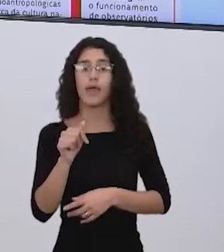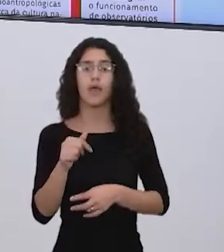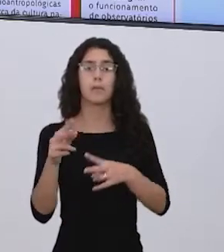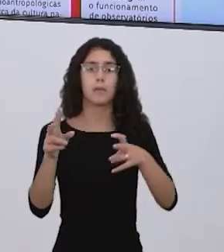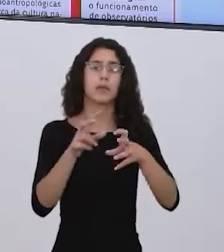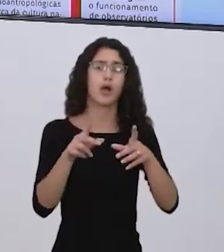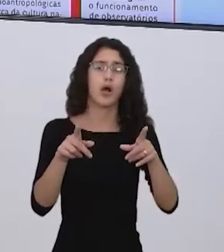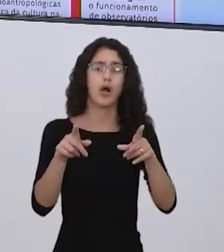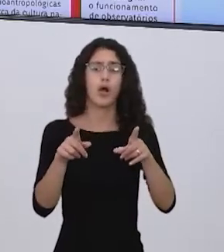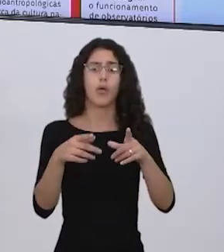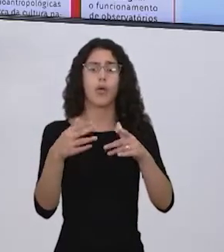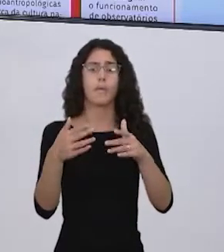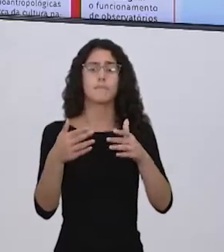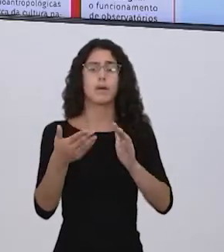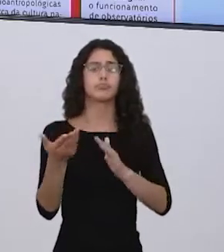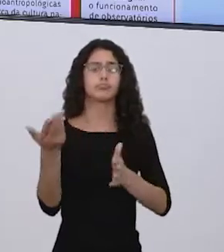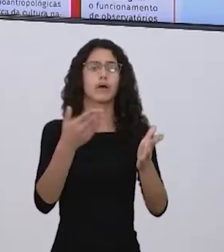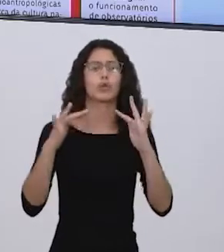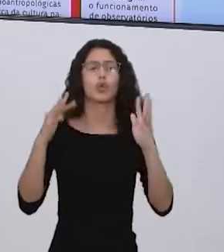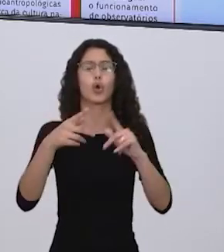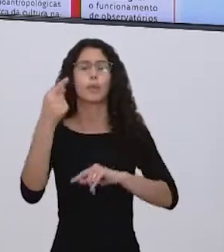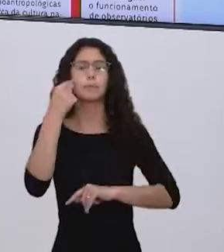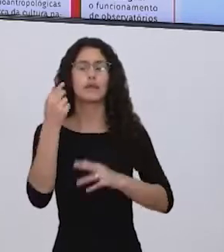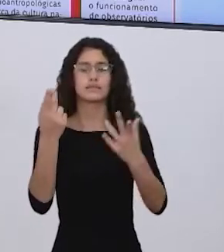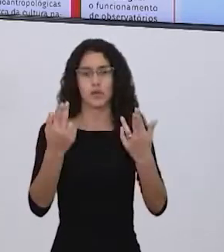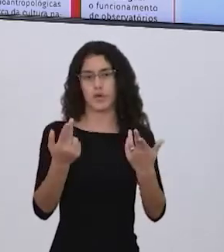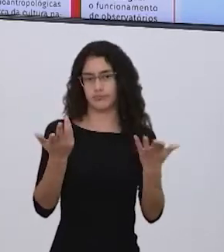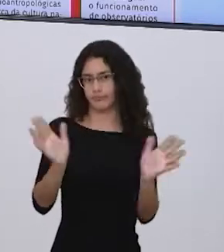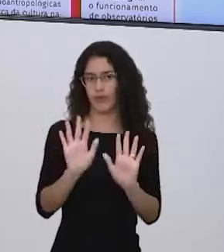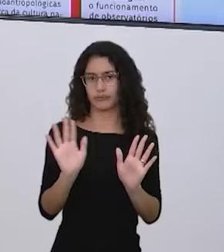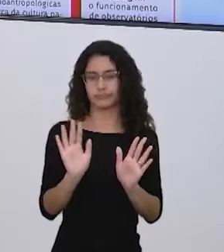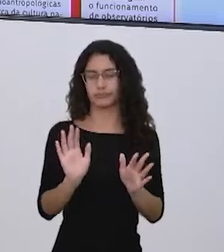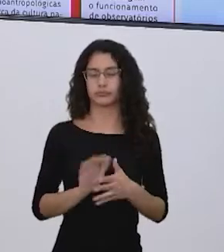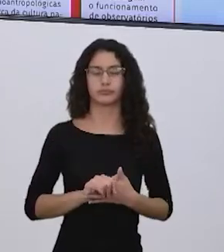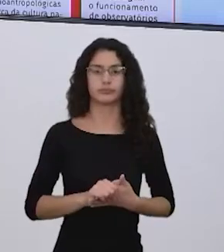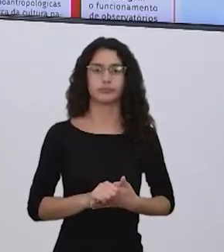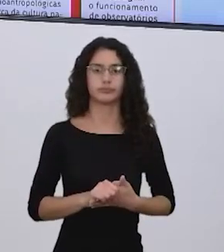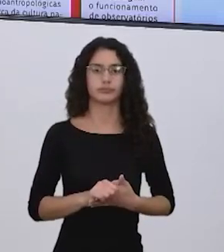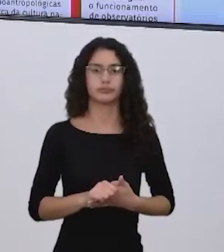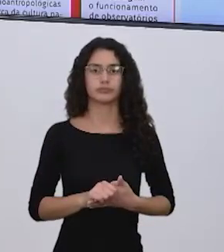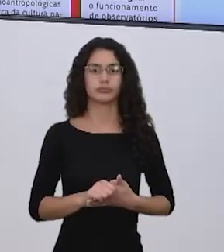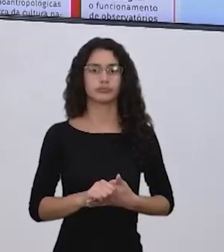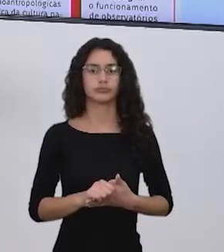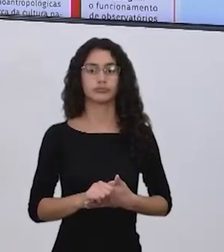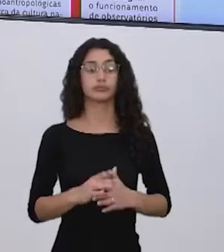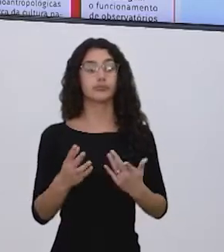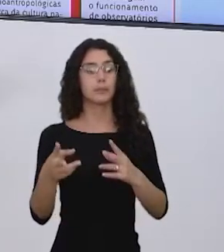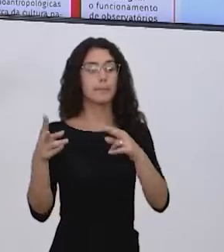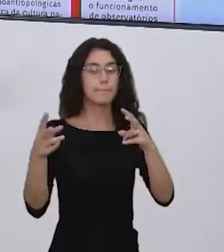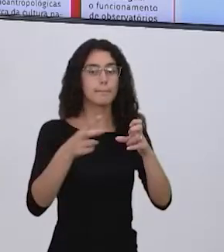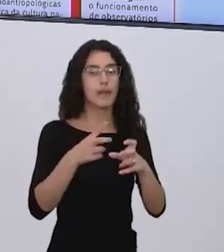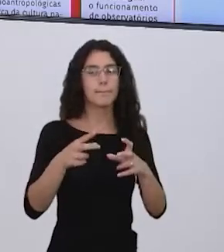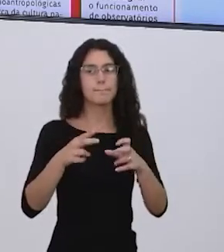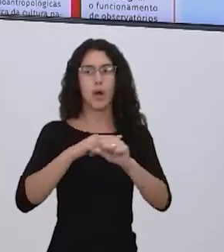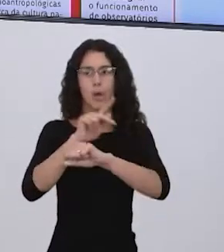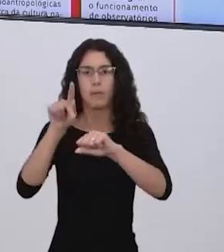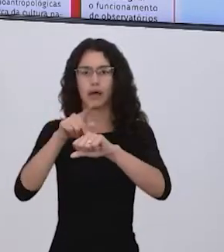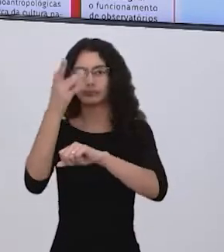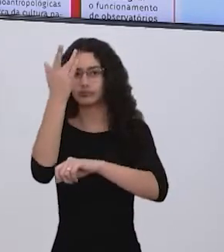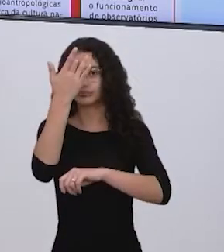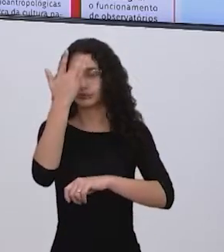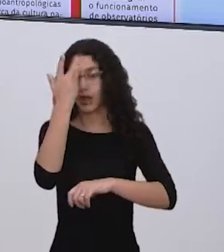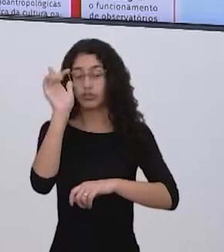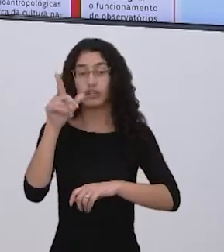visão, tipo, compartilhada, assim, num número muito grande de pessoas. Quando a gente olha para a Índia já